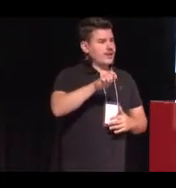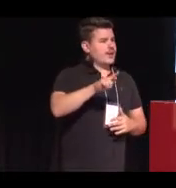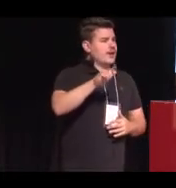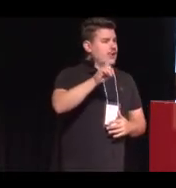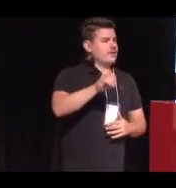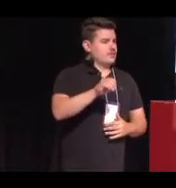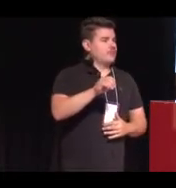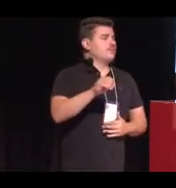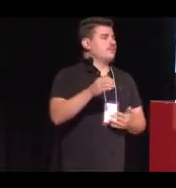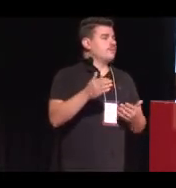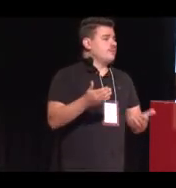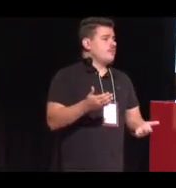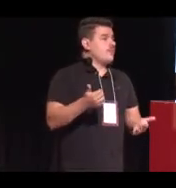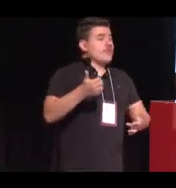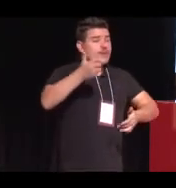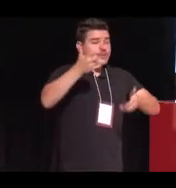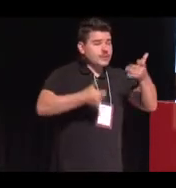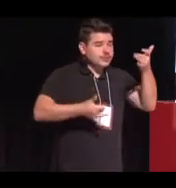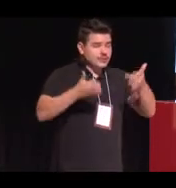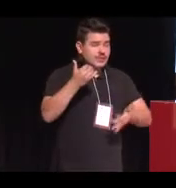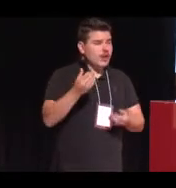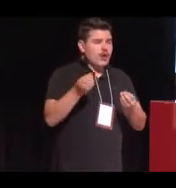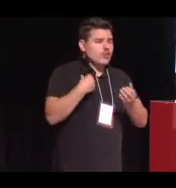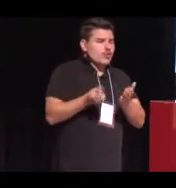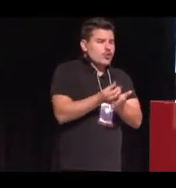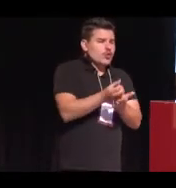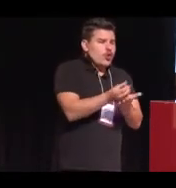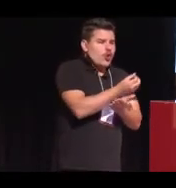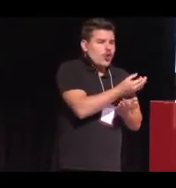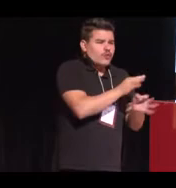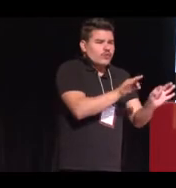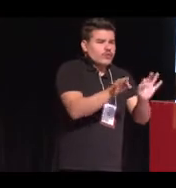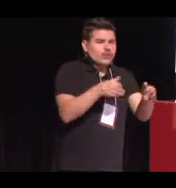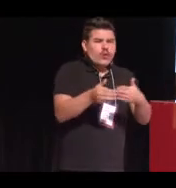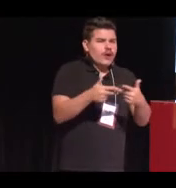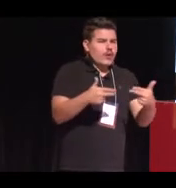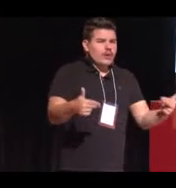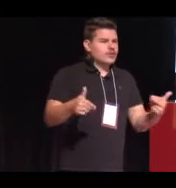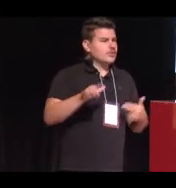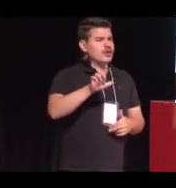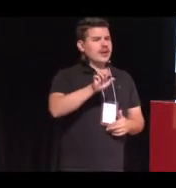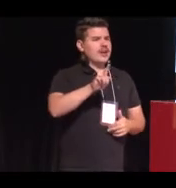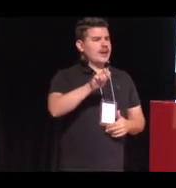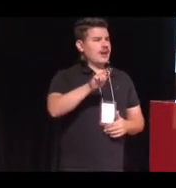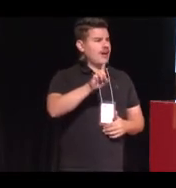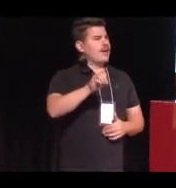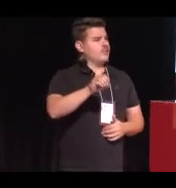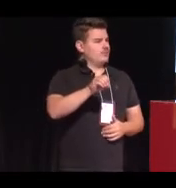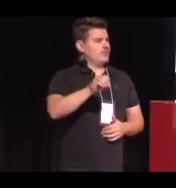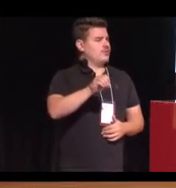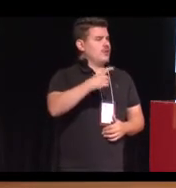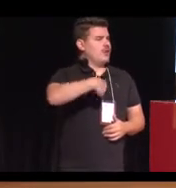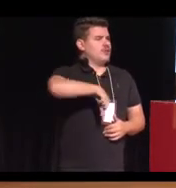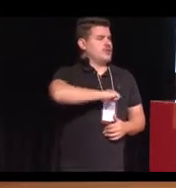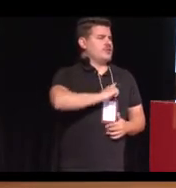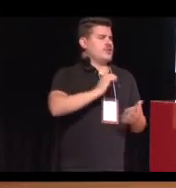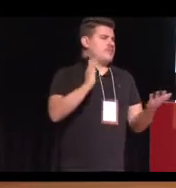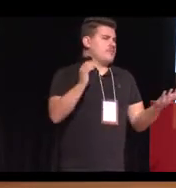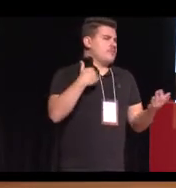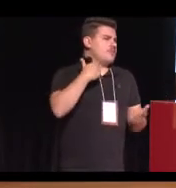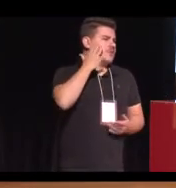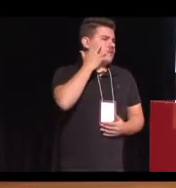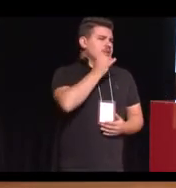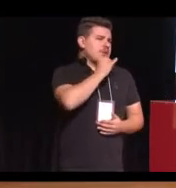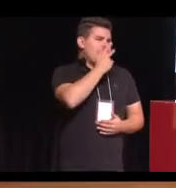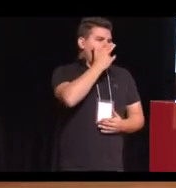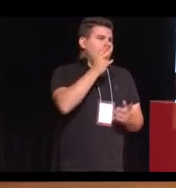começa a falar de inovar, de criar qualquer coisa nova dentro de um legado, a gente não fala assim, eu vou